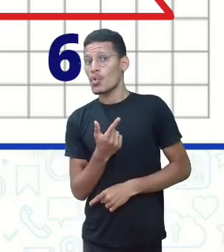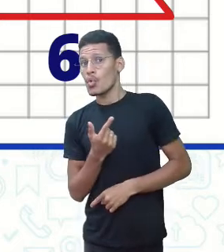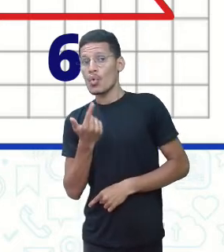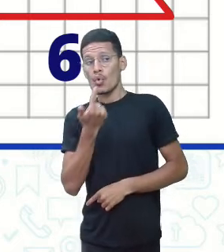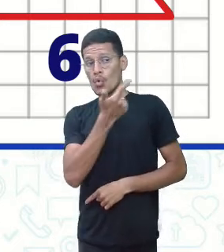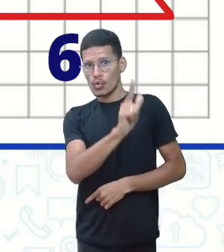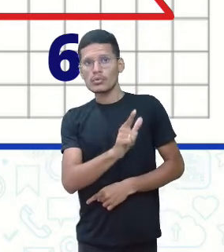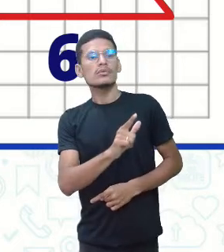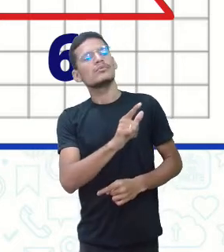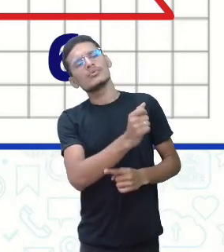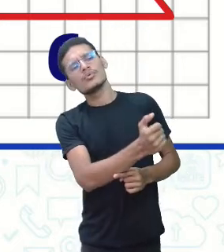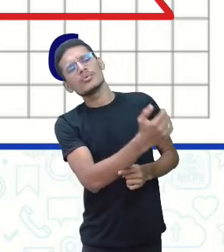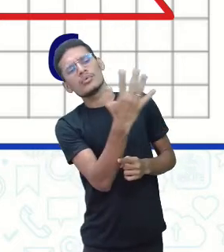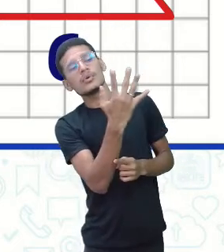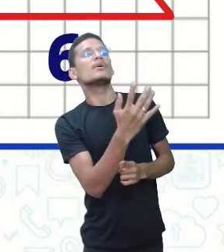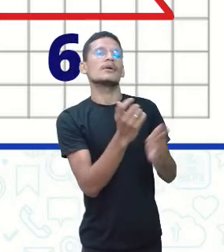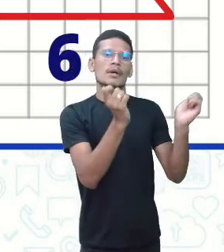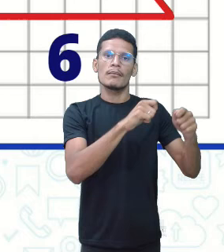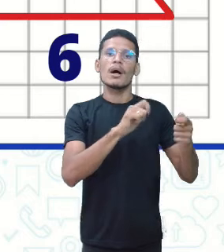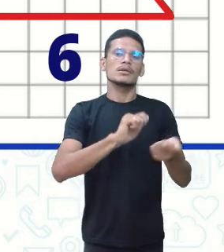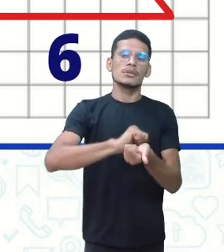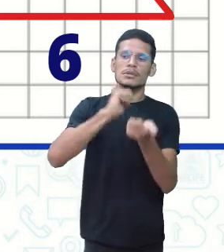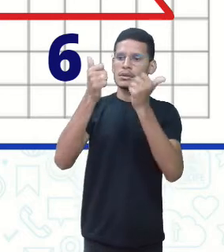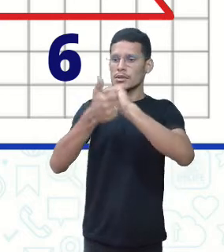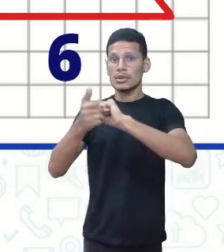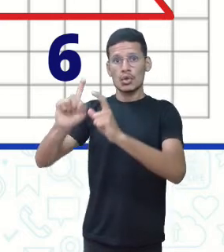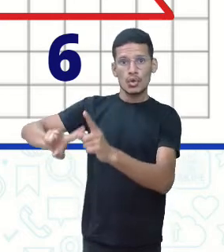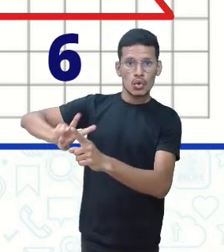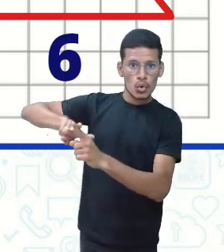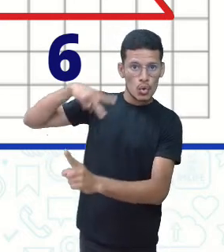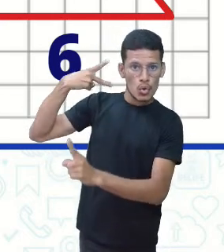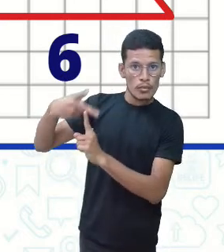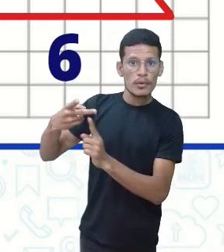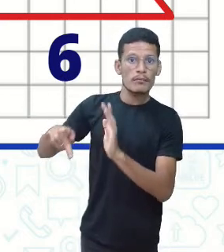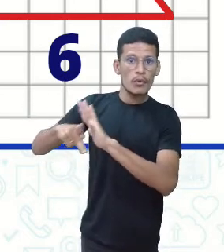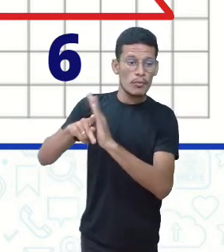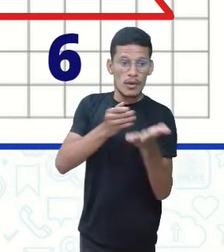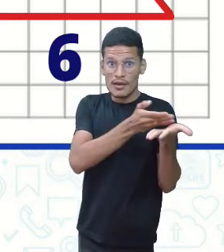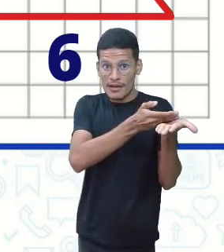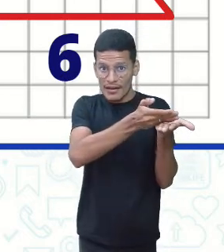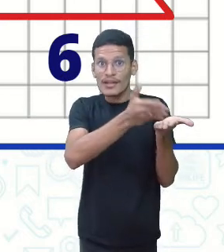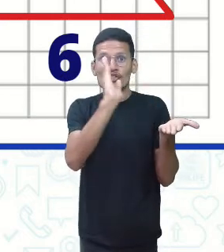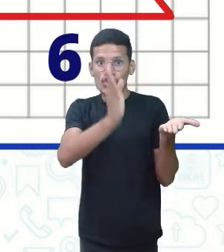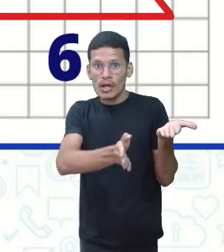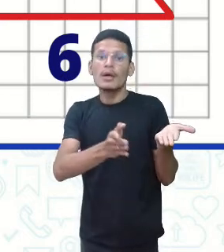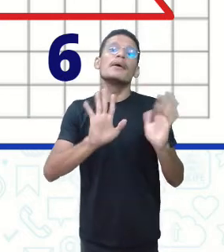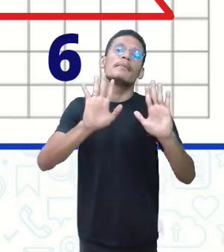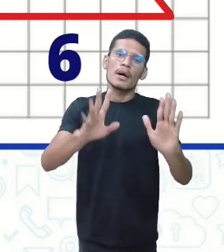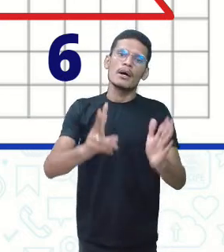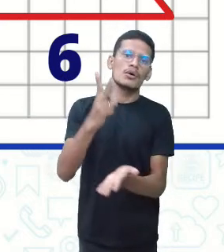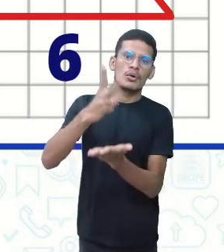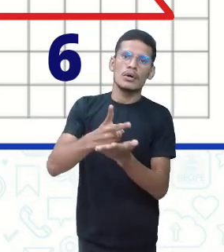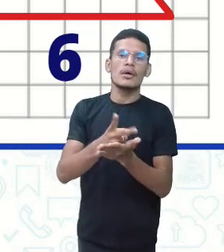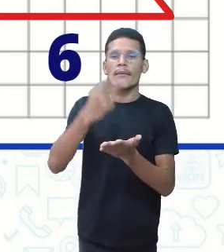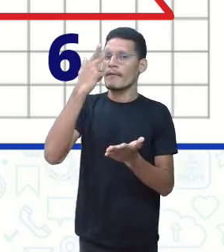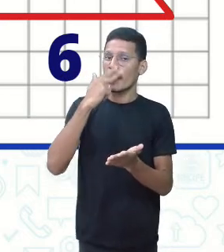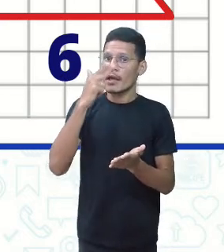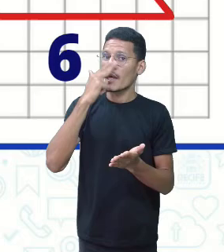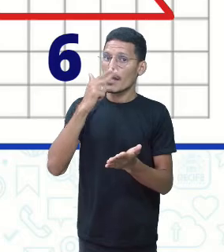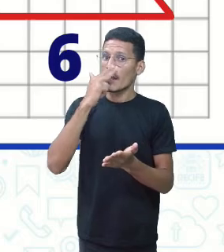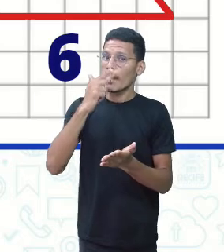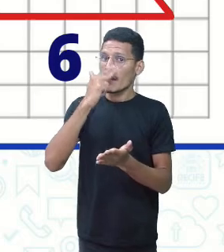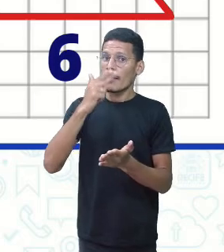lados também, precisamos fazer o dobro daquele valor inicial para que a gente continue com a mesma proporcionalidade, para que